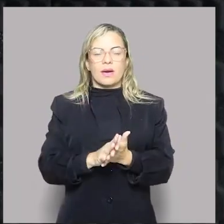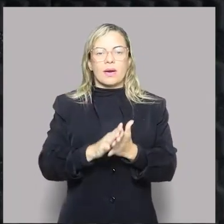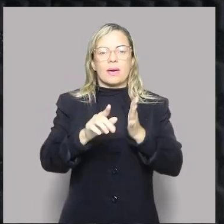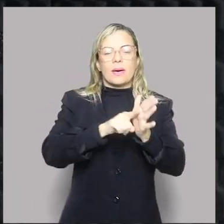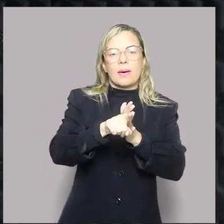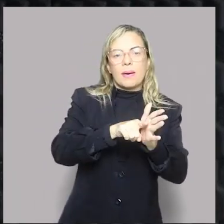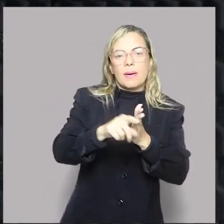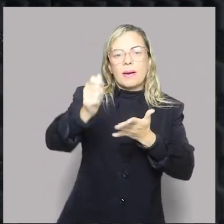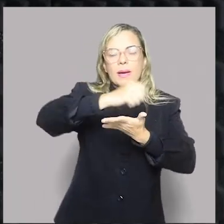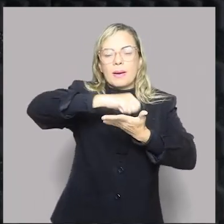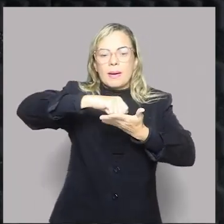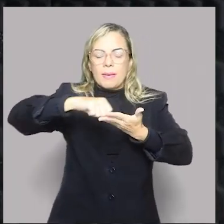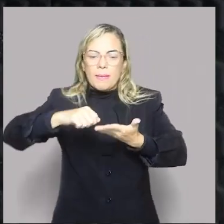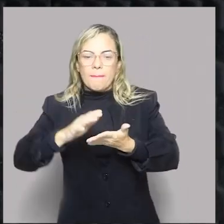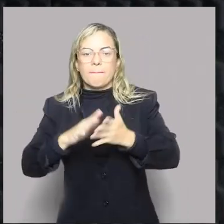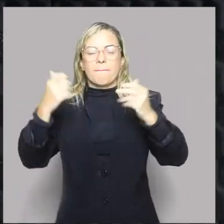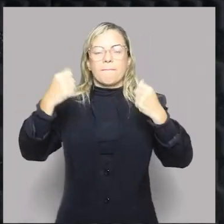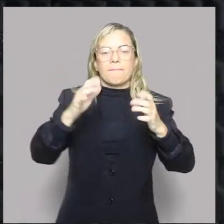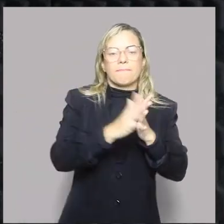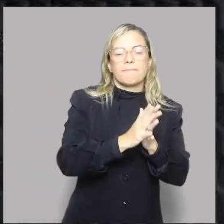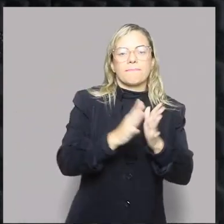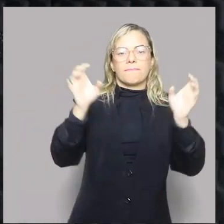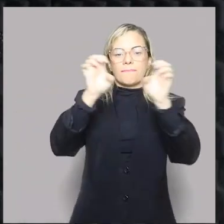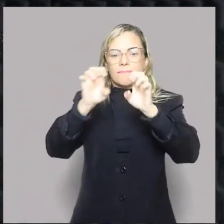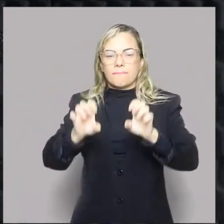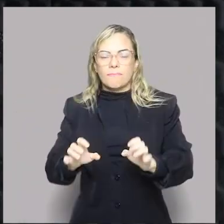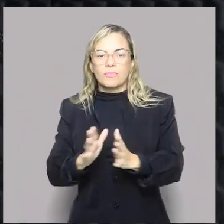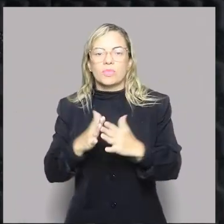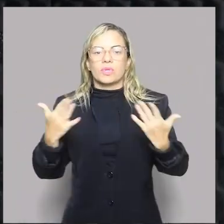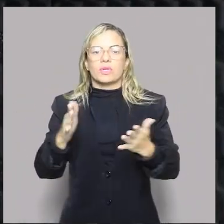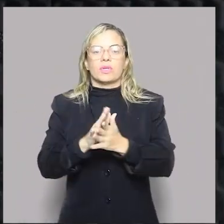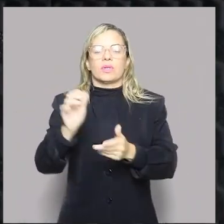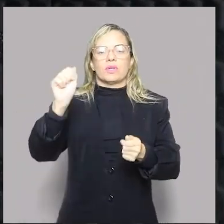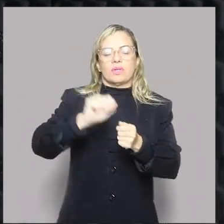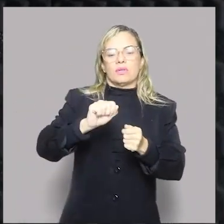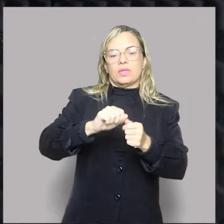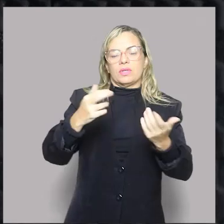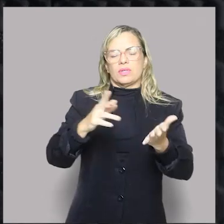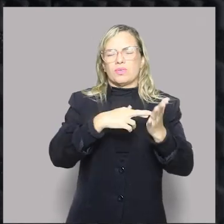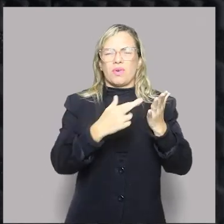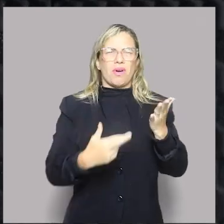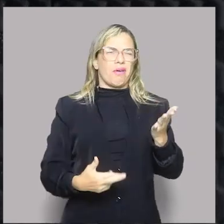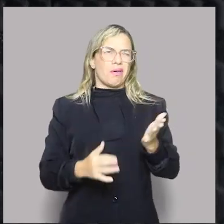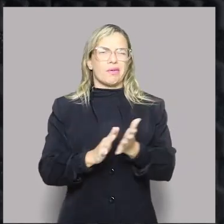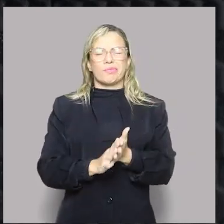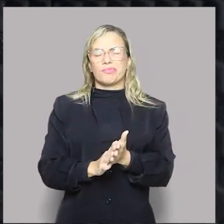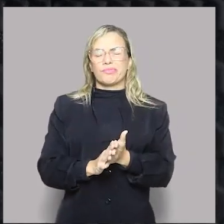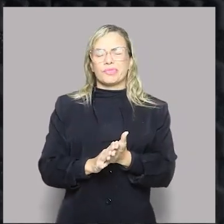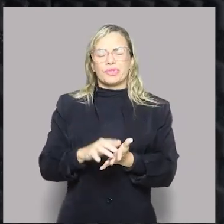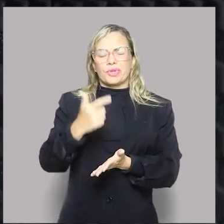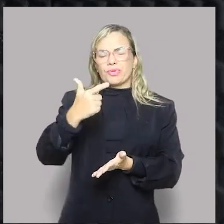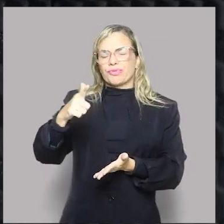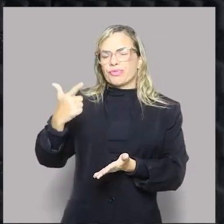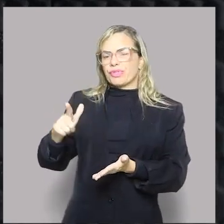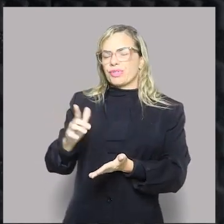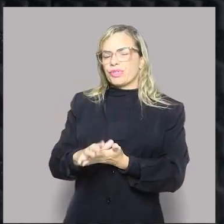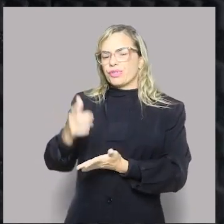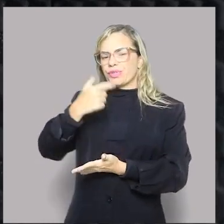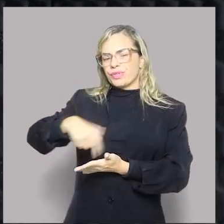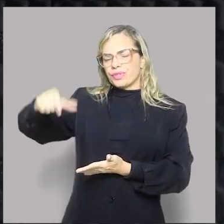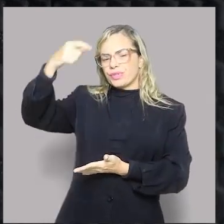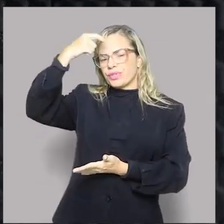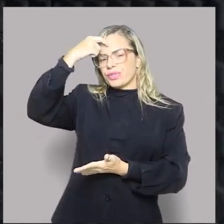nós treinaremos aqui no Aprova Mais uma redação de 30 linhas e isso vai facilitar a sua